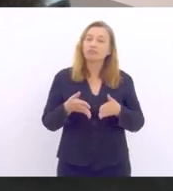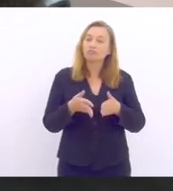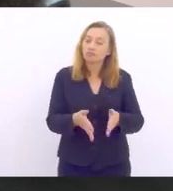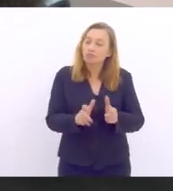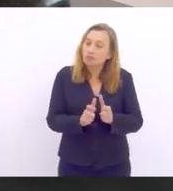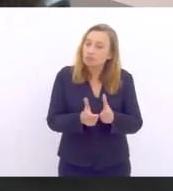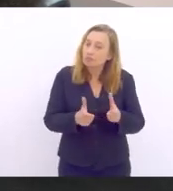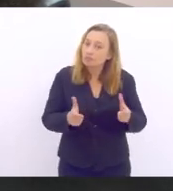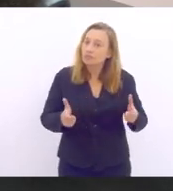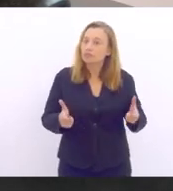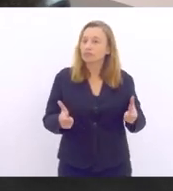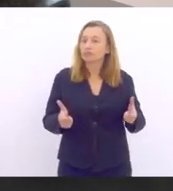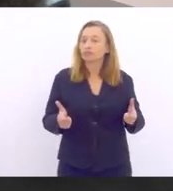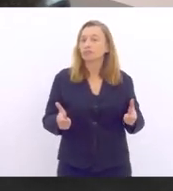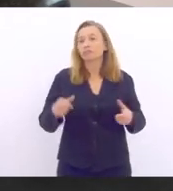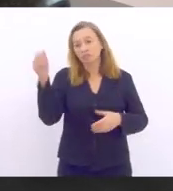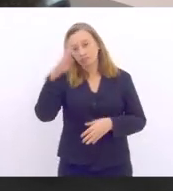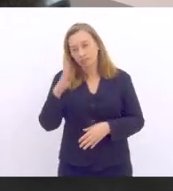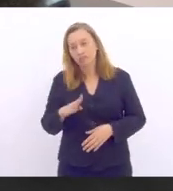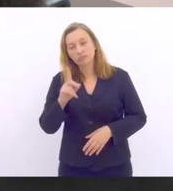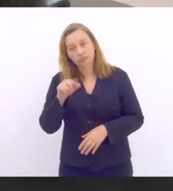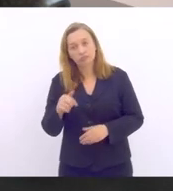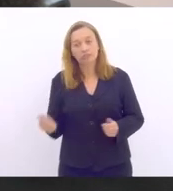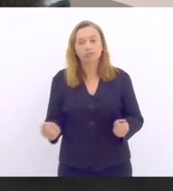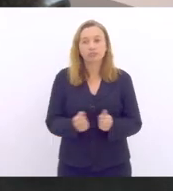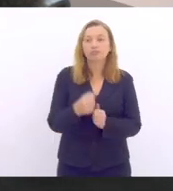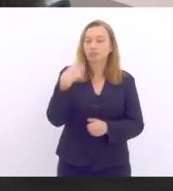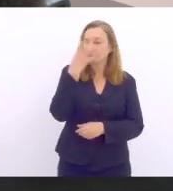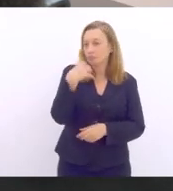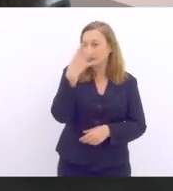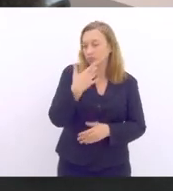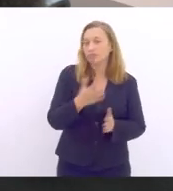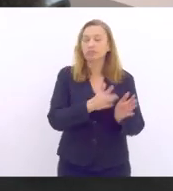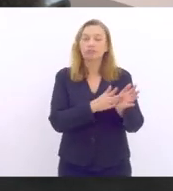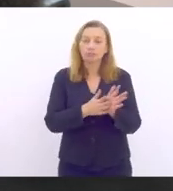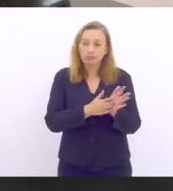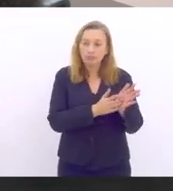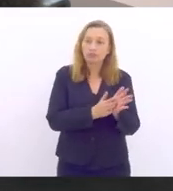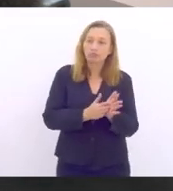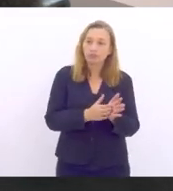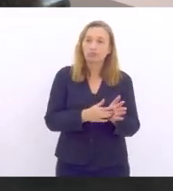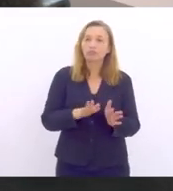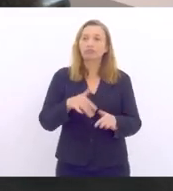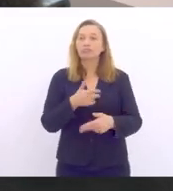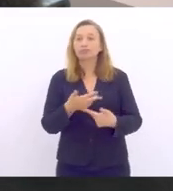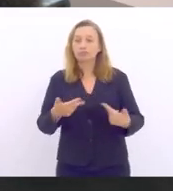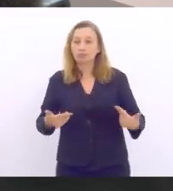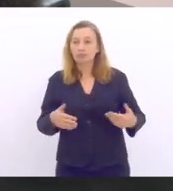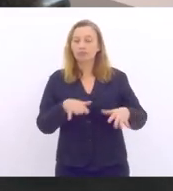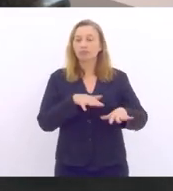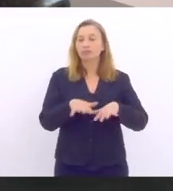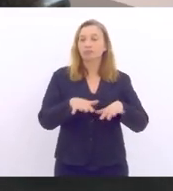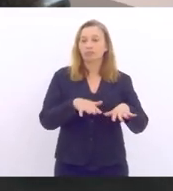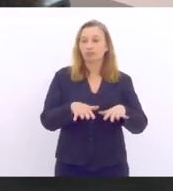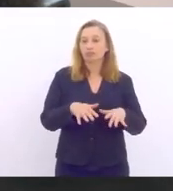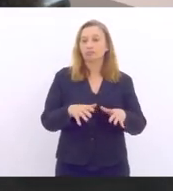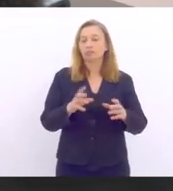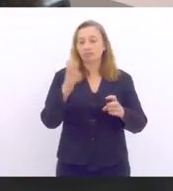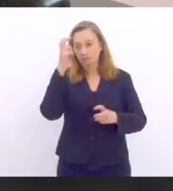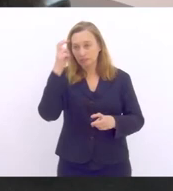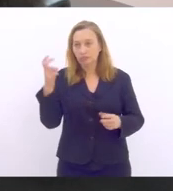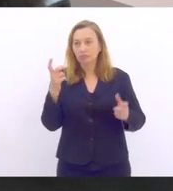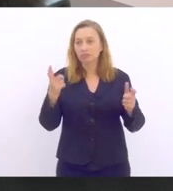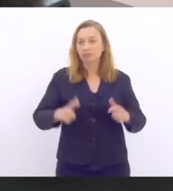intrínseca, né, ao que o brasileiro é, junto com a música, junto com o samba, junto com tantas manifestações culturais, e como ainda é um